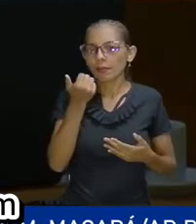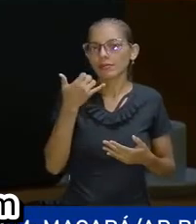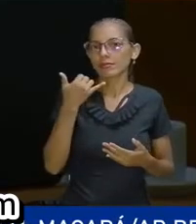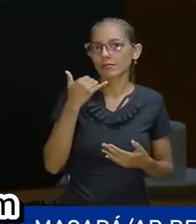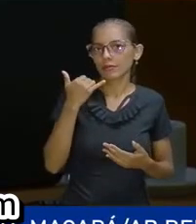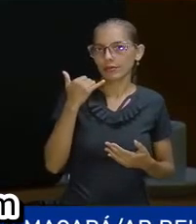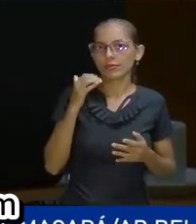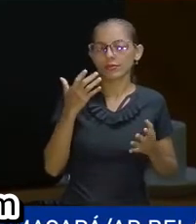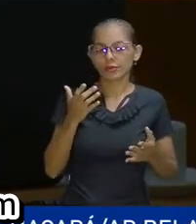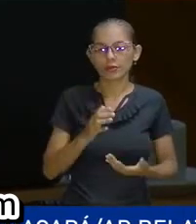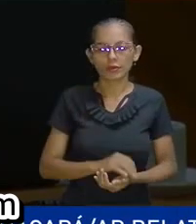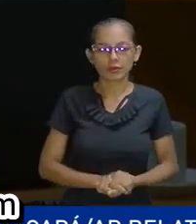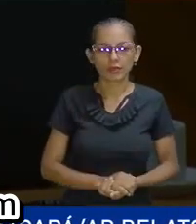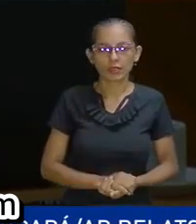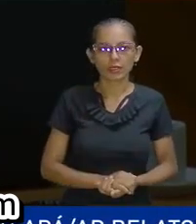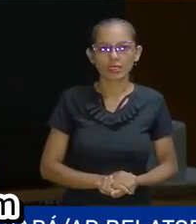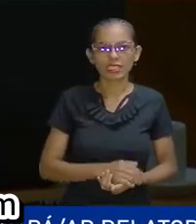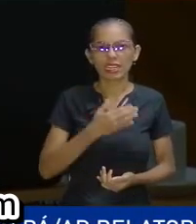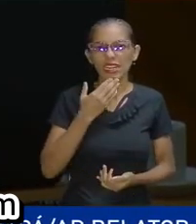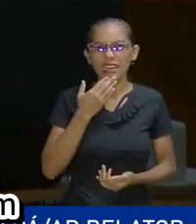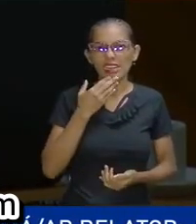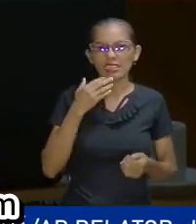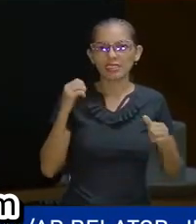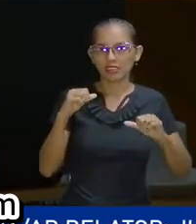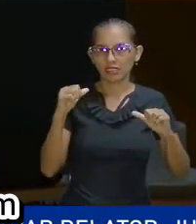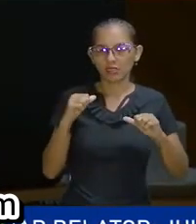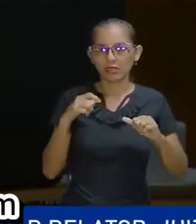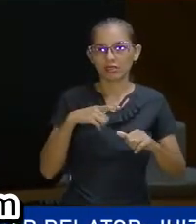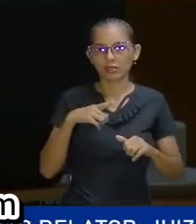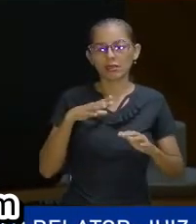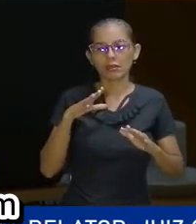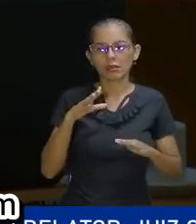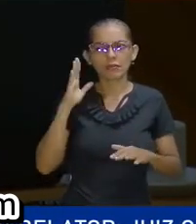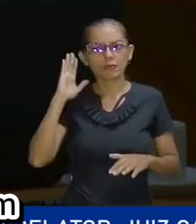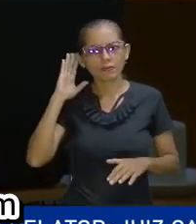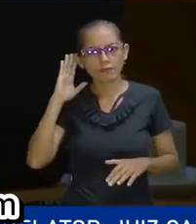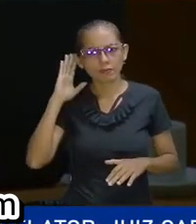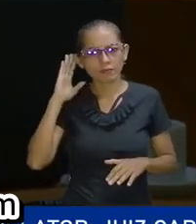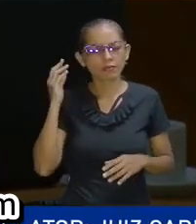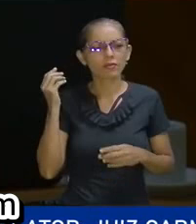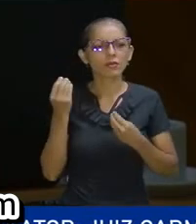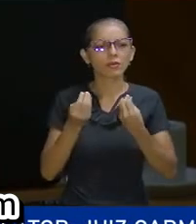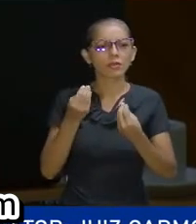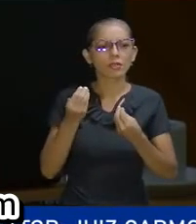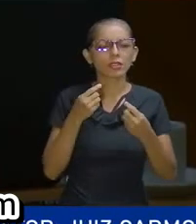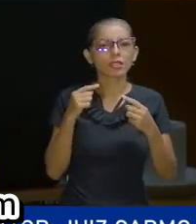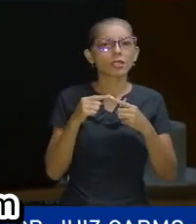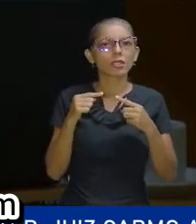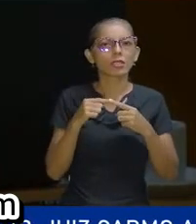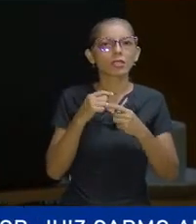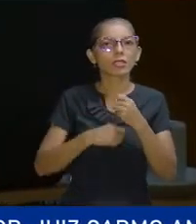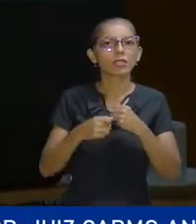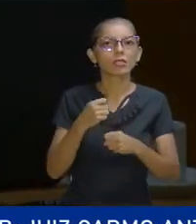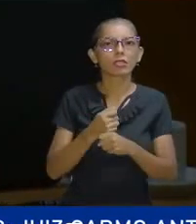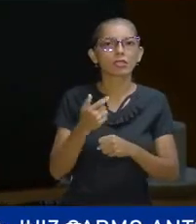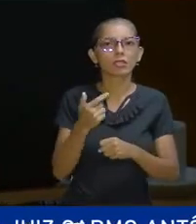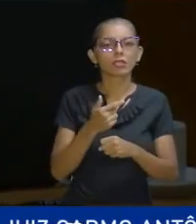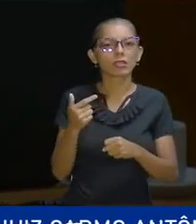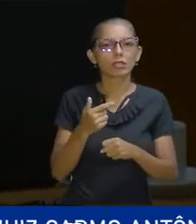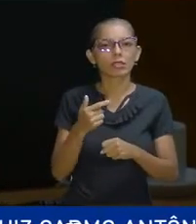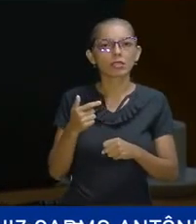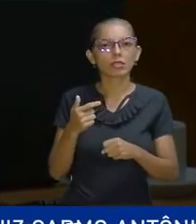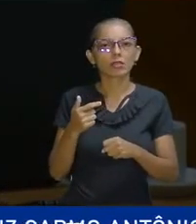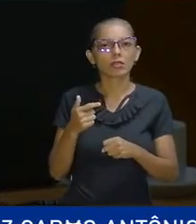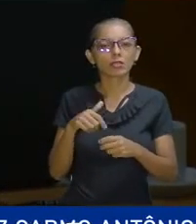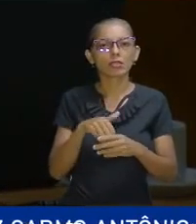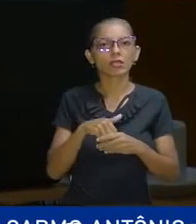com várias deficiências, mas eles também não se relacionam ao pleito 2022 e à prática de listas eleitorais.